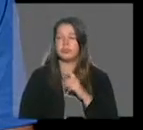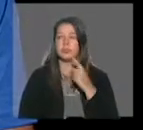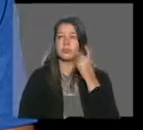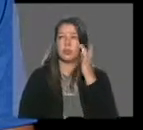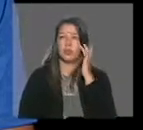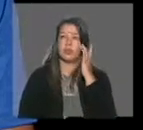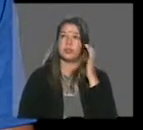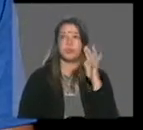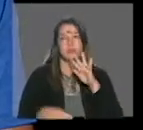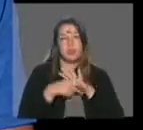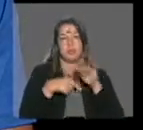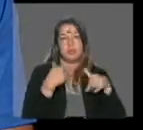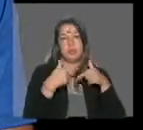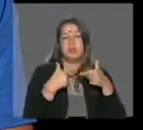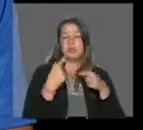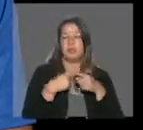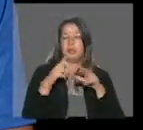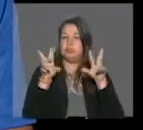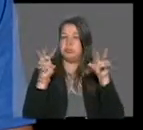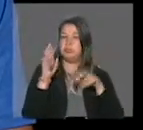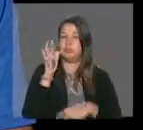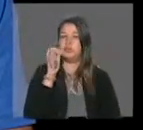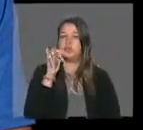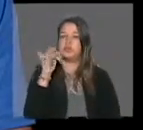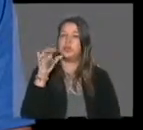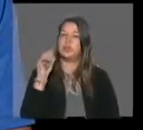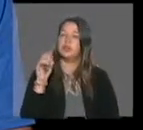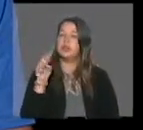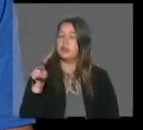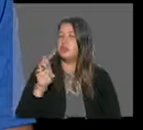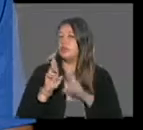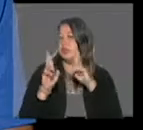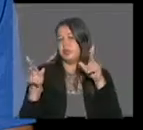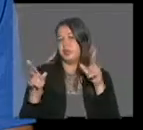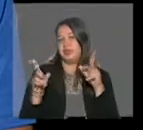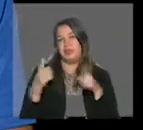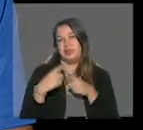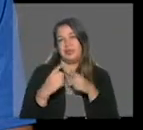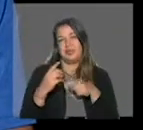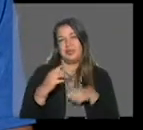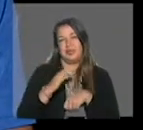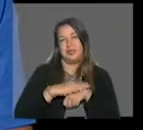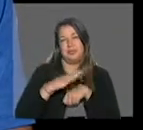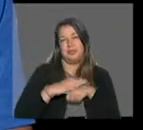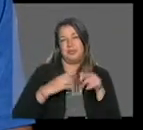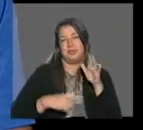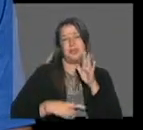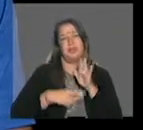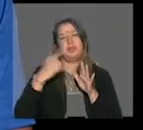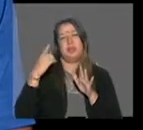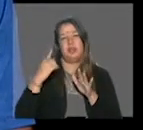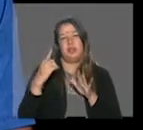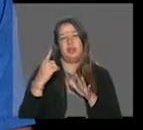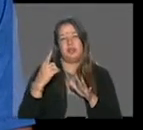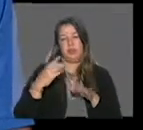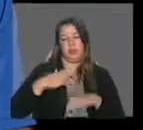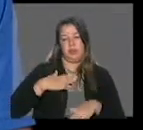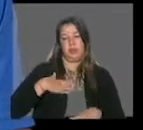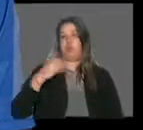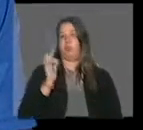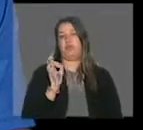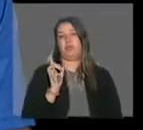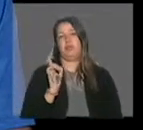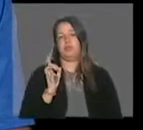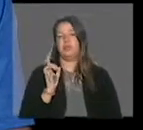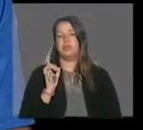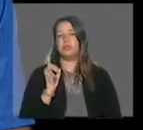Não, eu acho que é pensado a cada trabalho. O Tião é um caso peculiar, porque ele foi o primeiro filme não